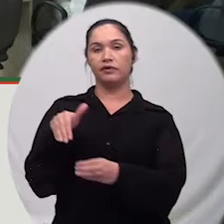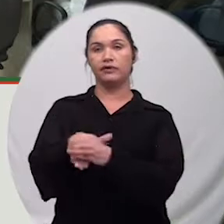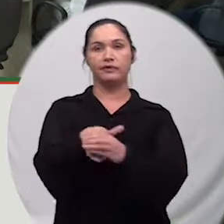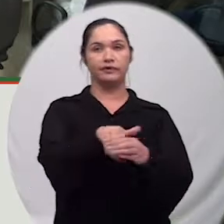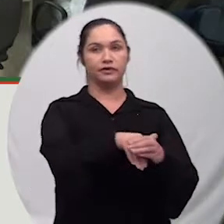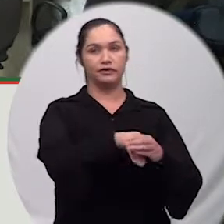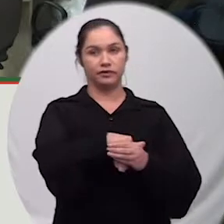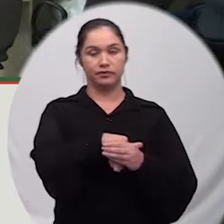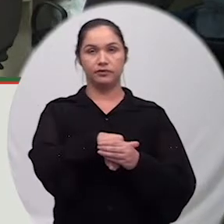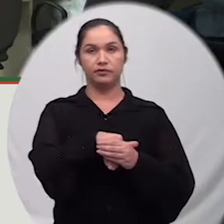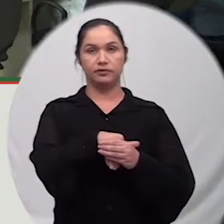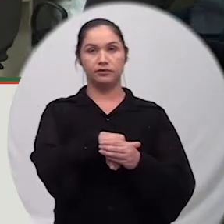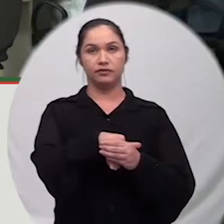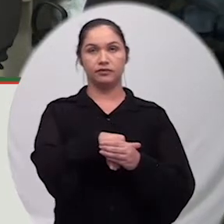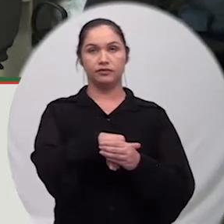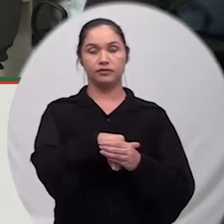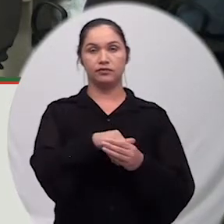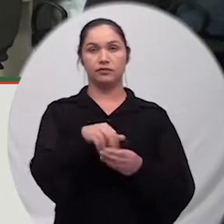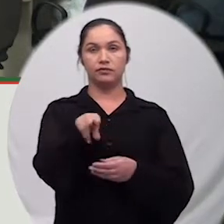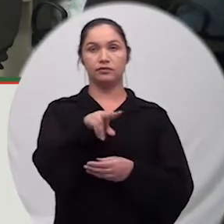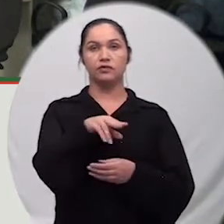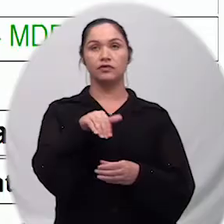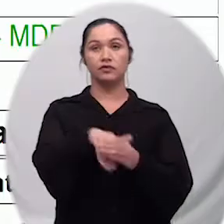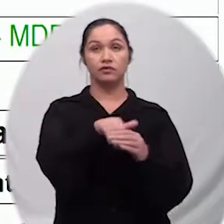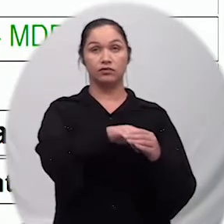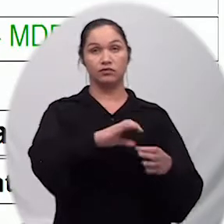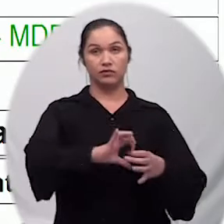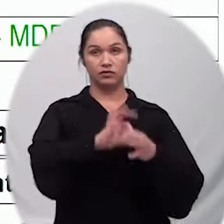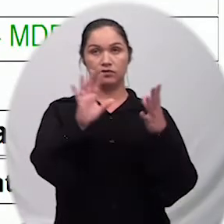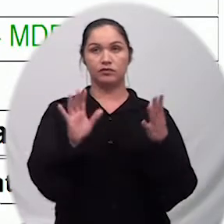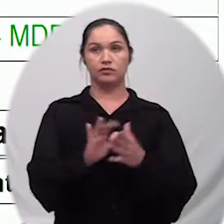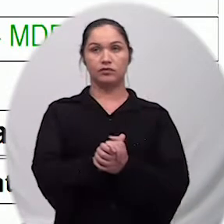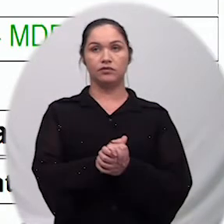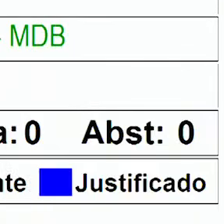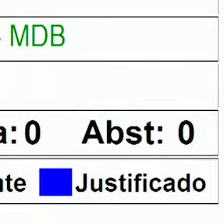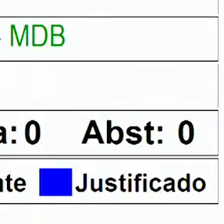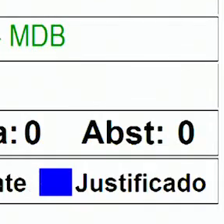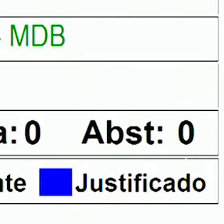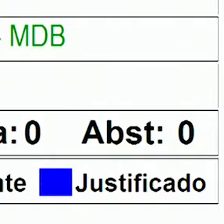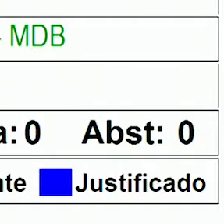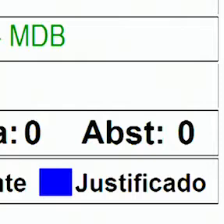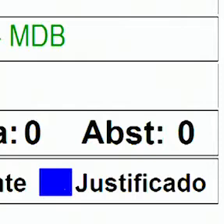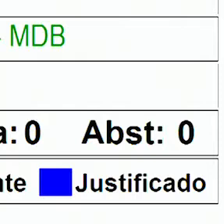em votação. Votação liberada.